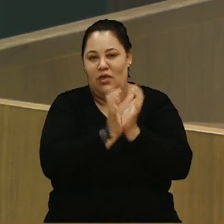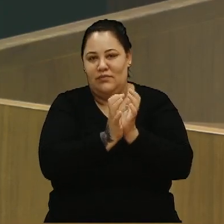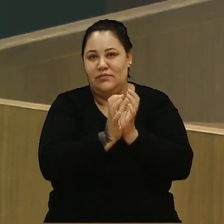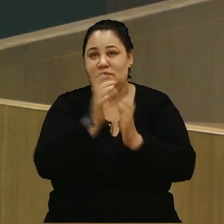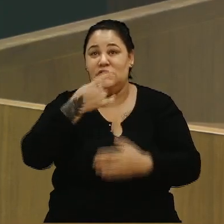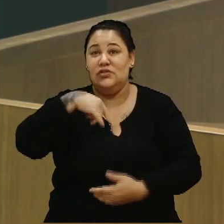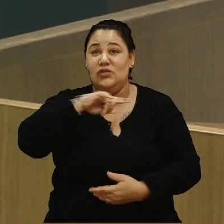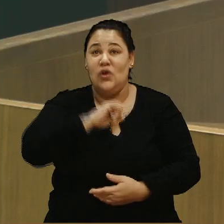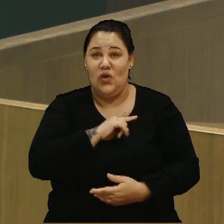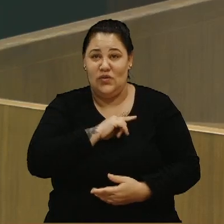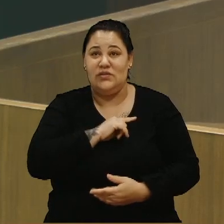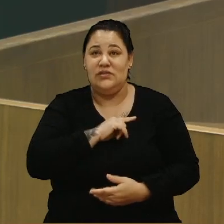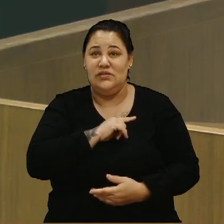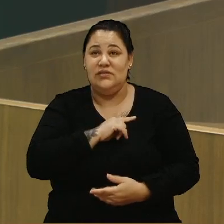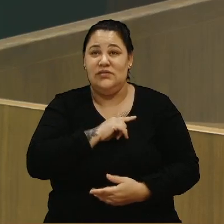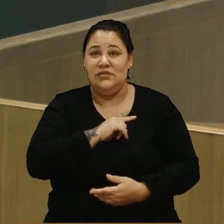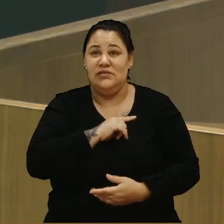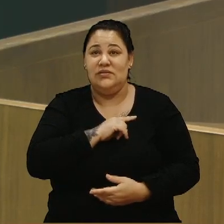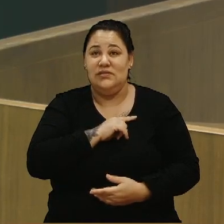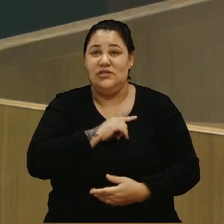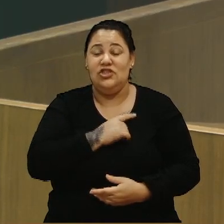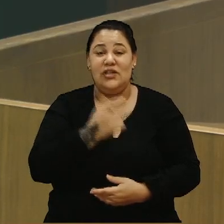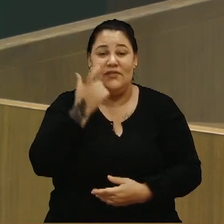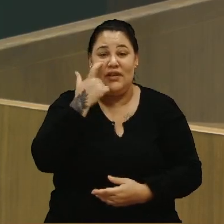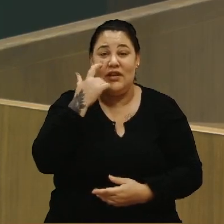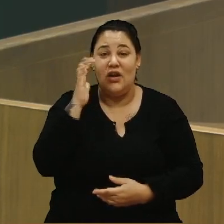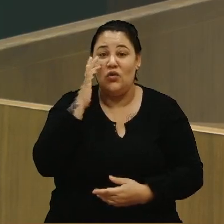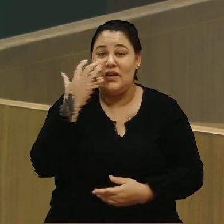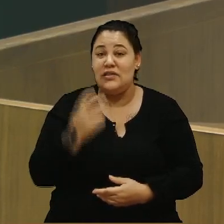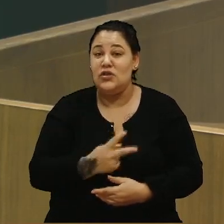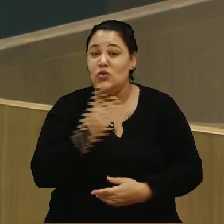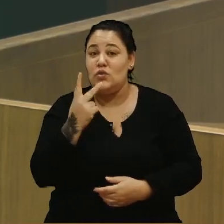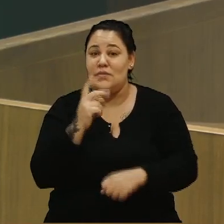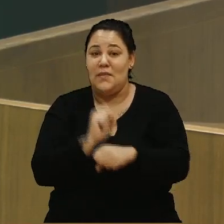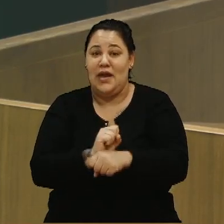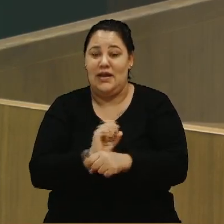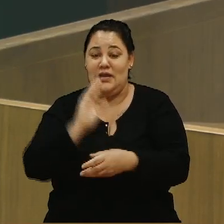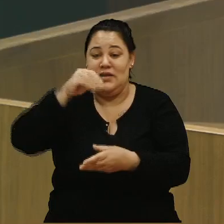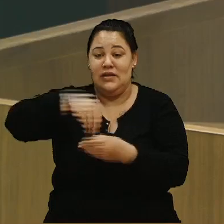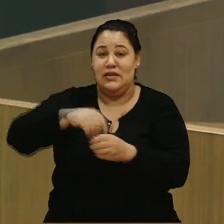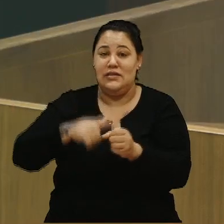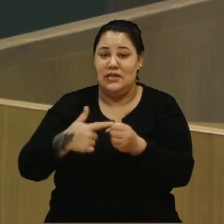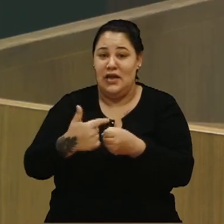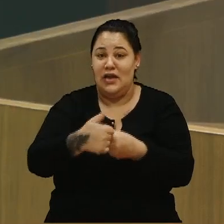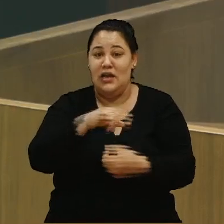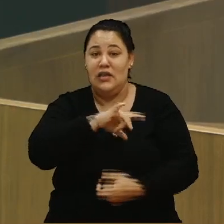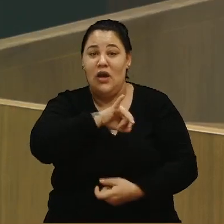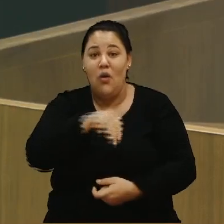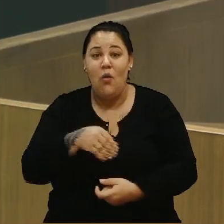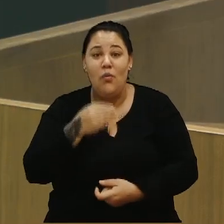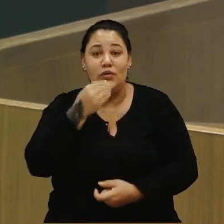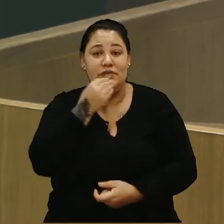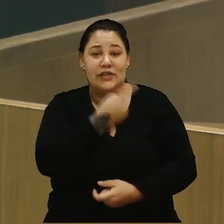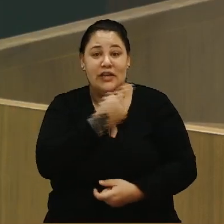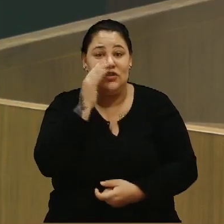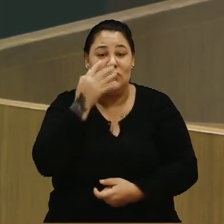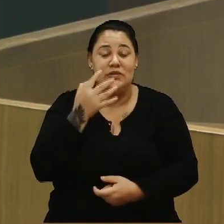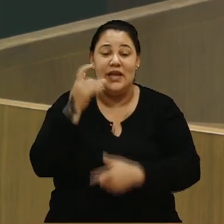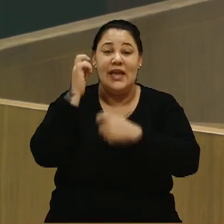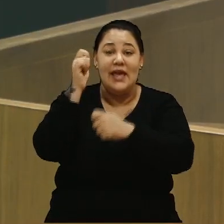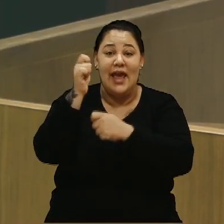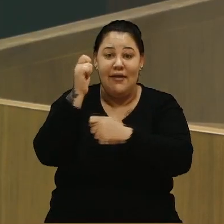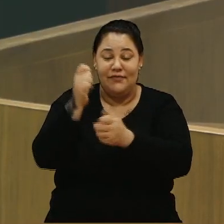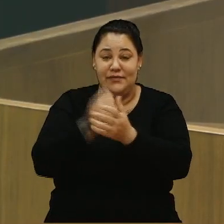estamos na iminência de ocorrerem 2 paralisações na nossa cidade. Nós temos a possibilidade de acontecerem greves.